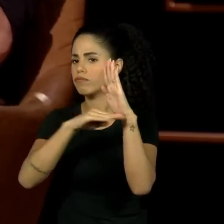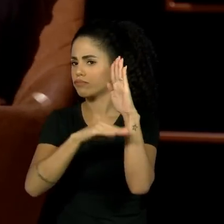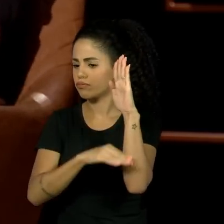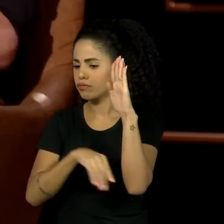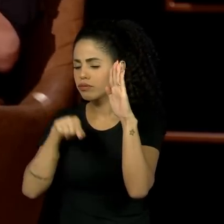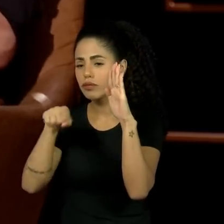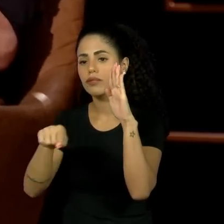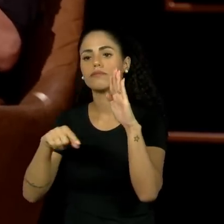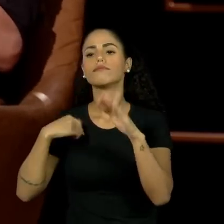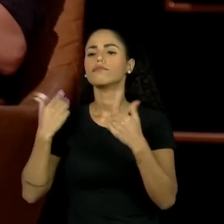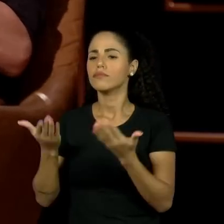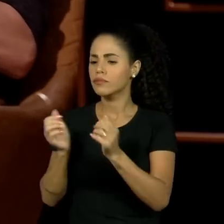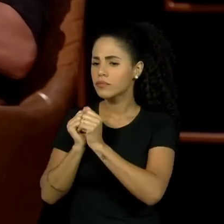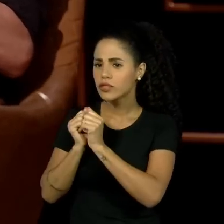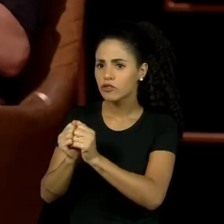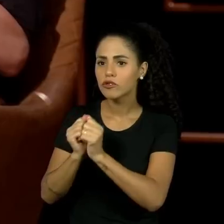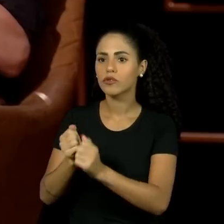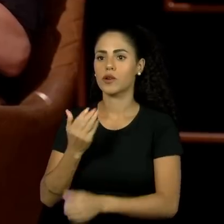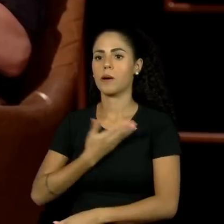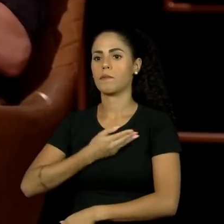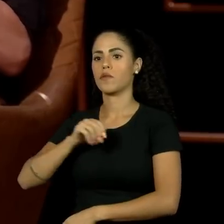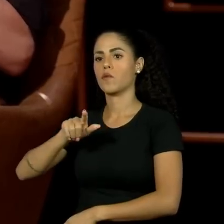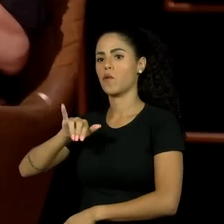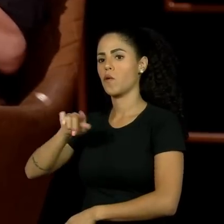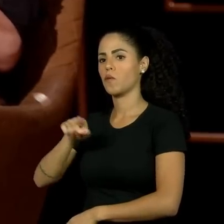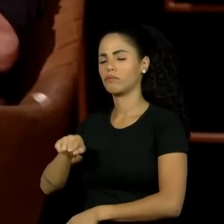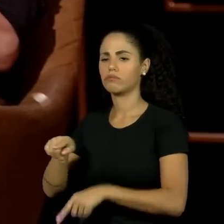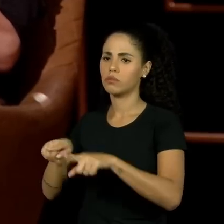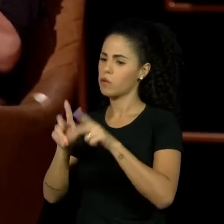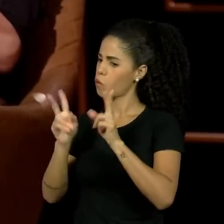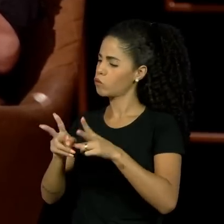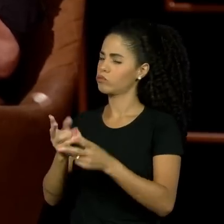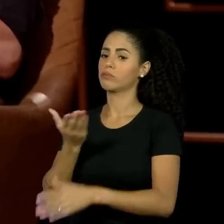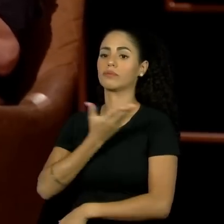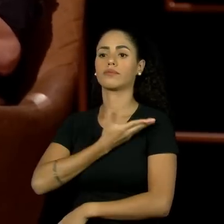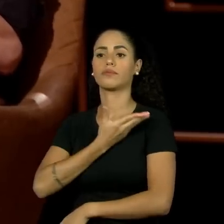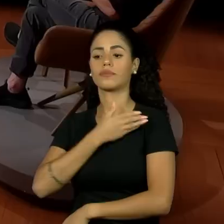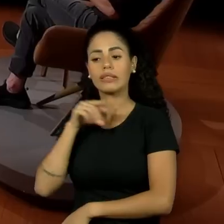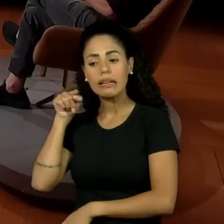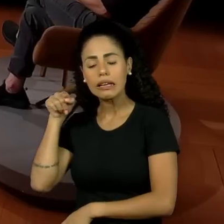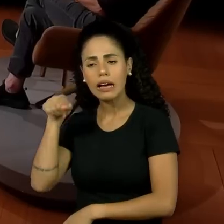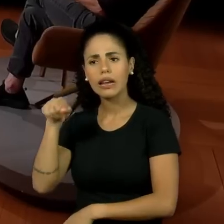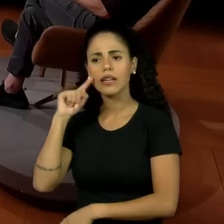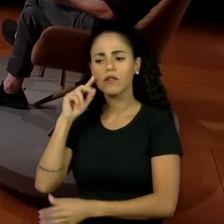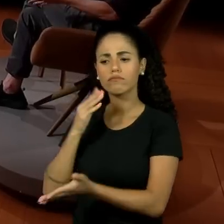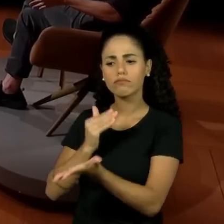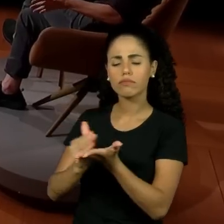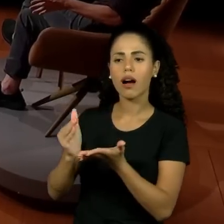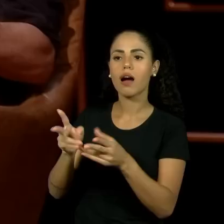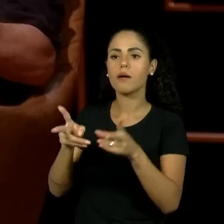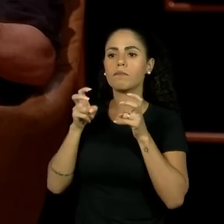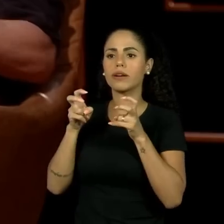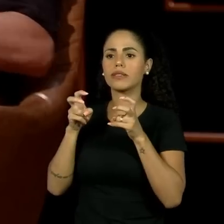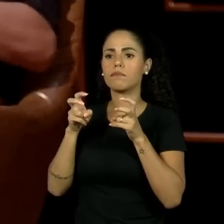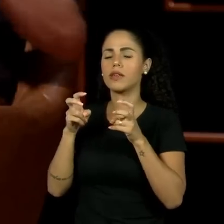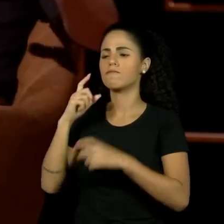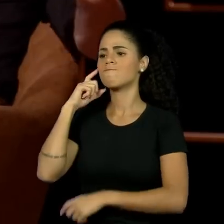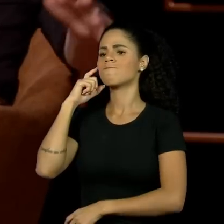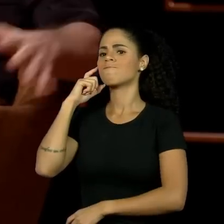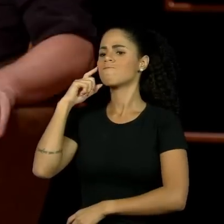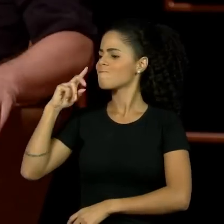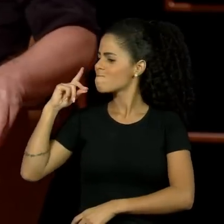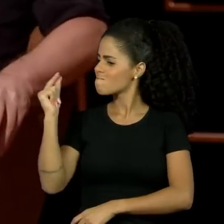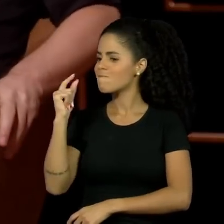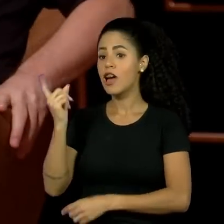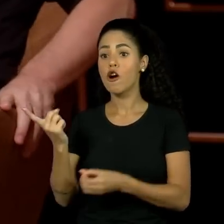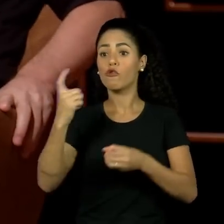enfim, acabei ficando muito amigo do Luiz Carlos Vasconcelos e foi ali que, pum, a chave virou. Voltei